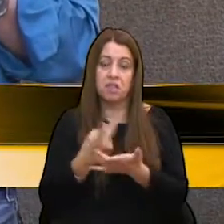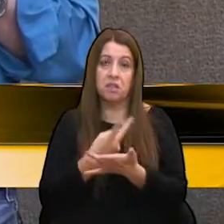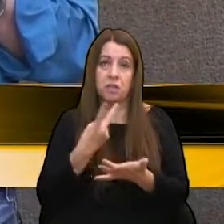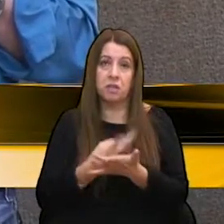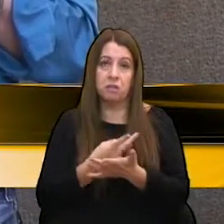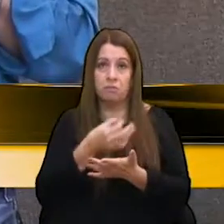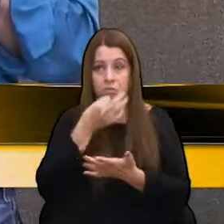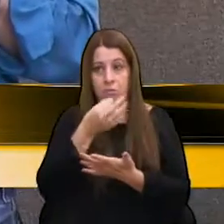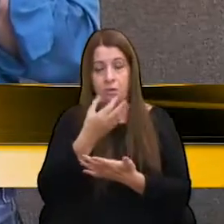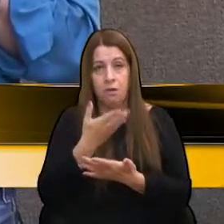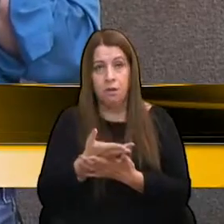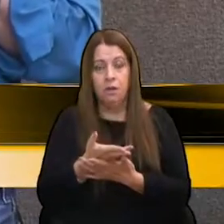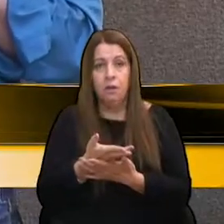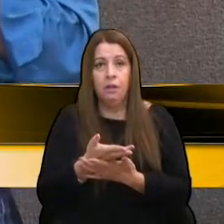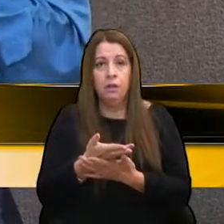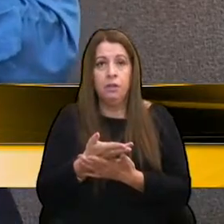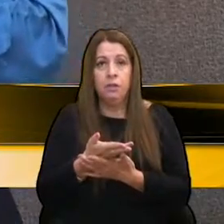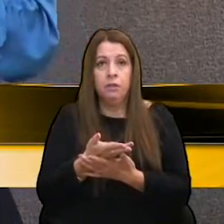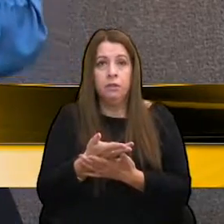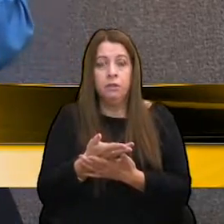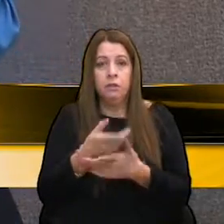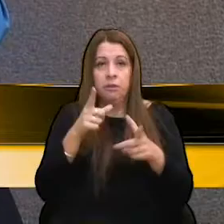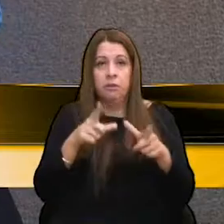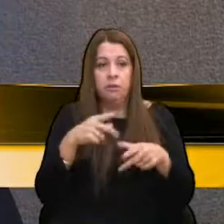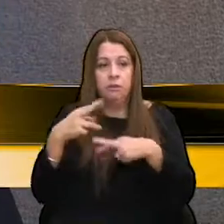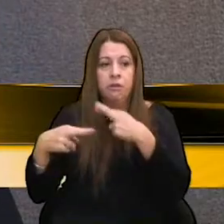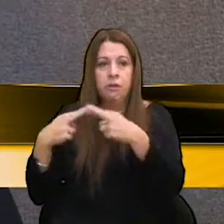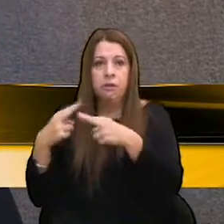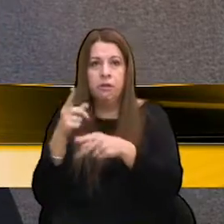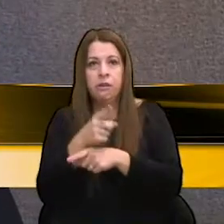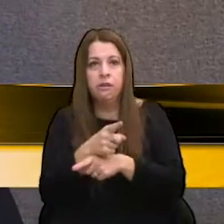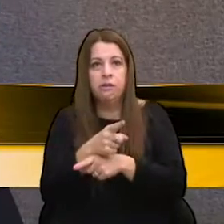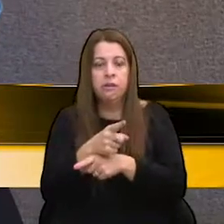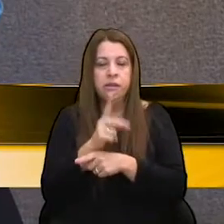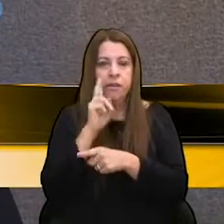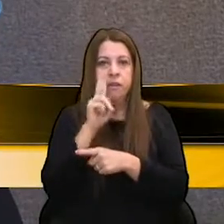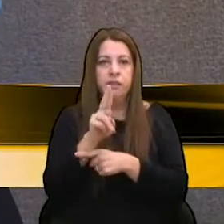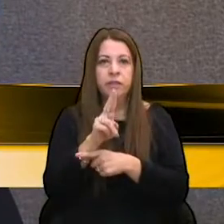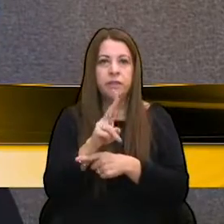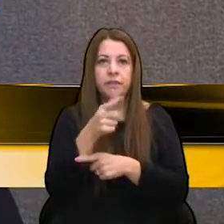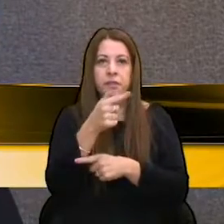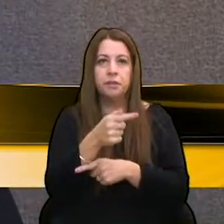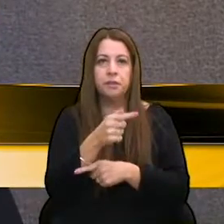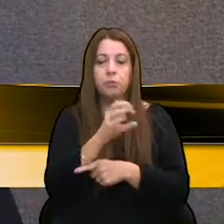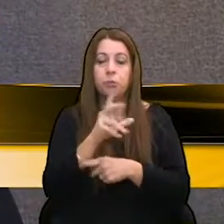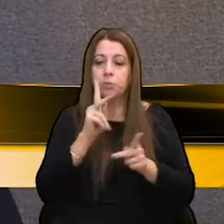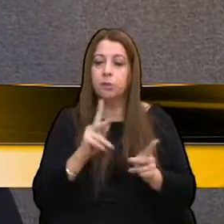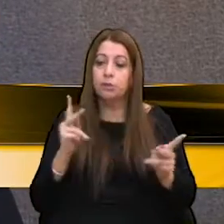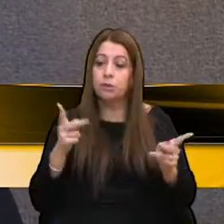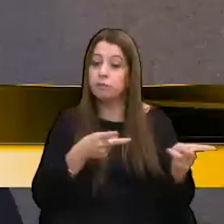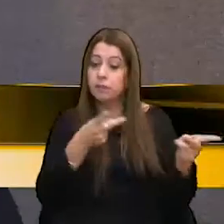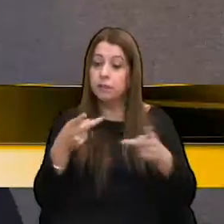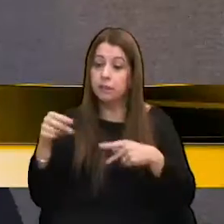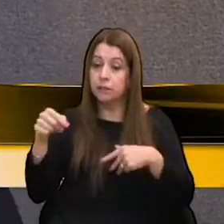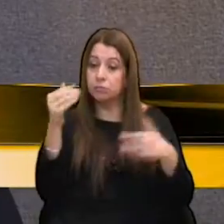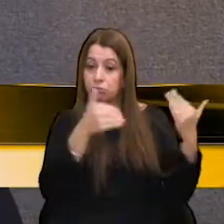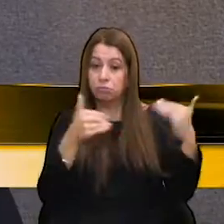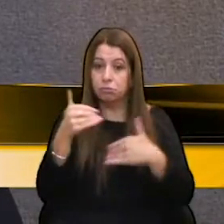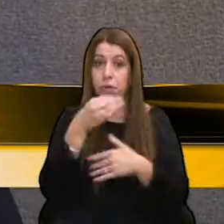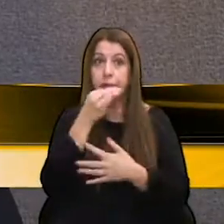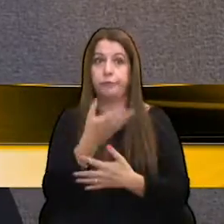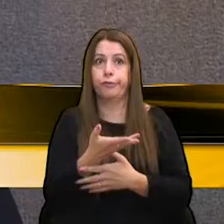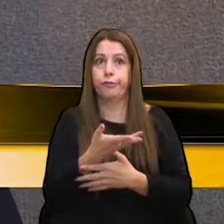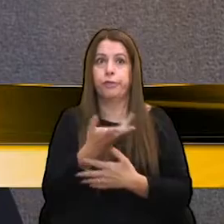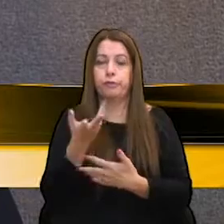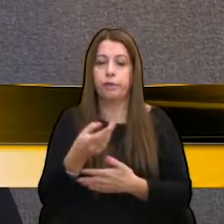do ponto de vista do estabelecer relações com a... Pô, você tem 7 mil visitantes aqui, né?